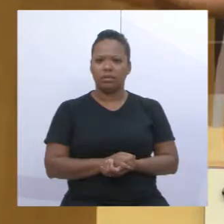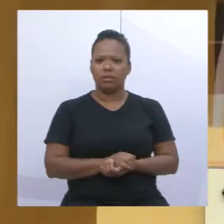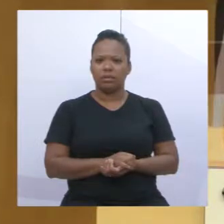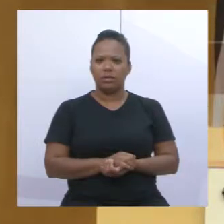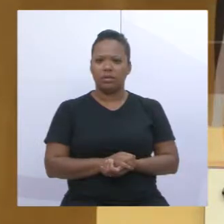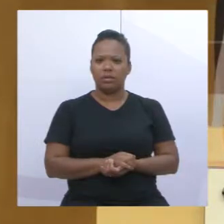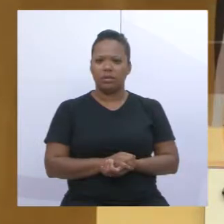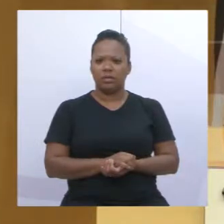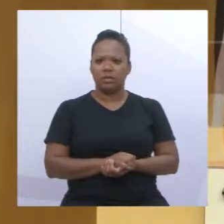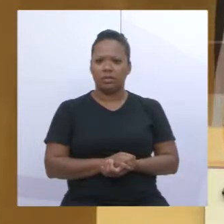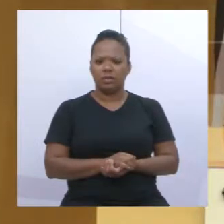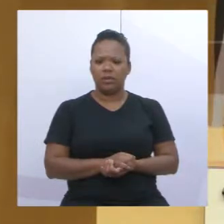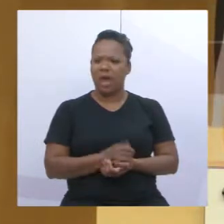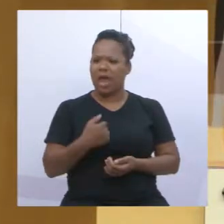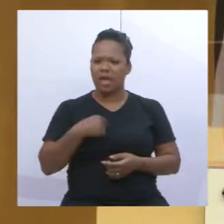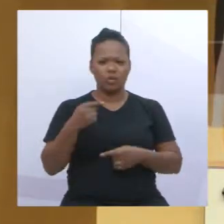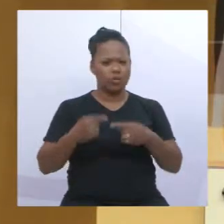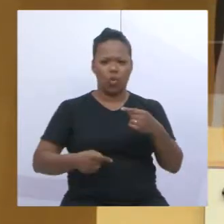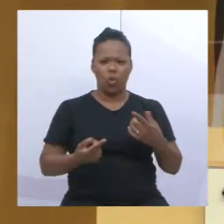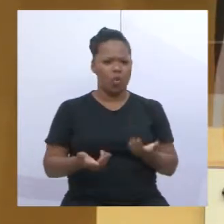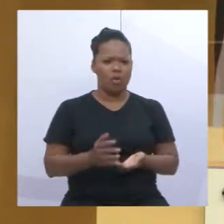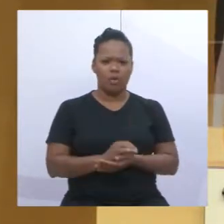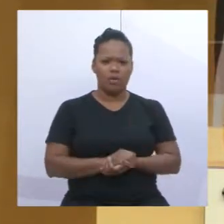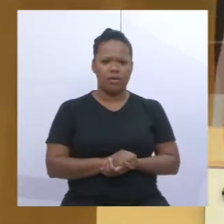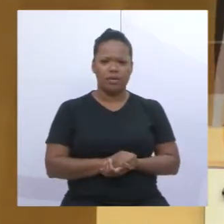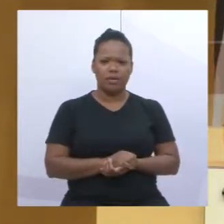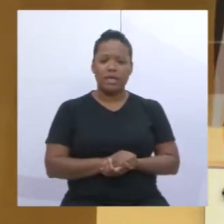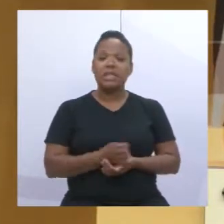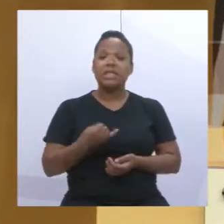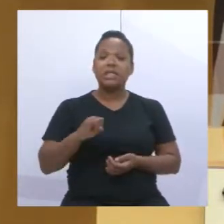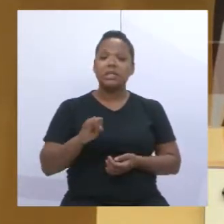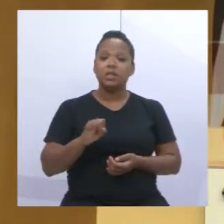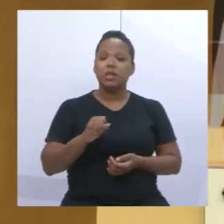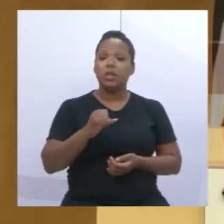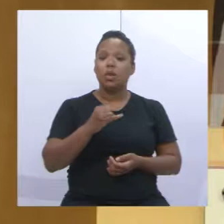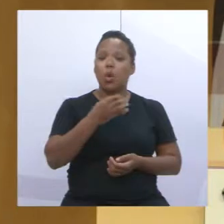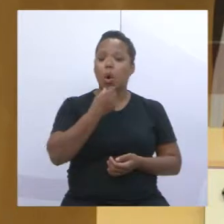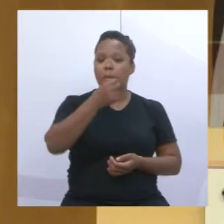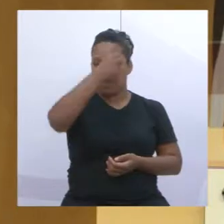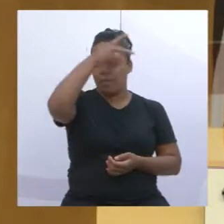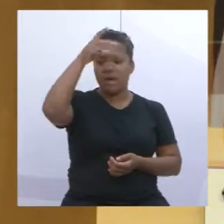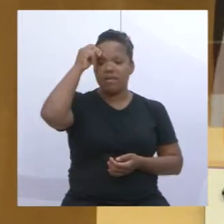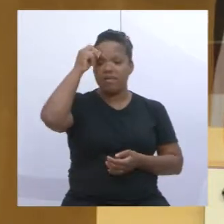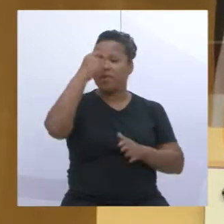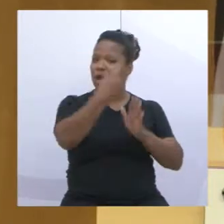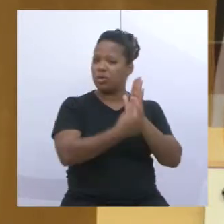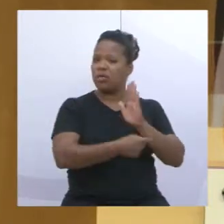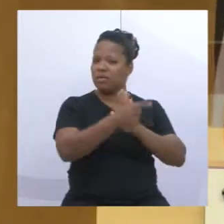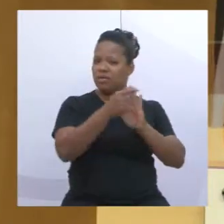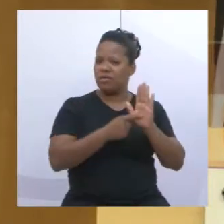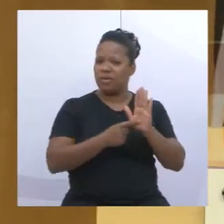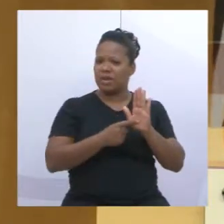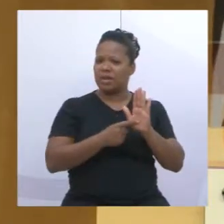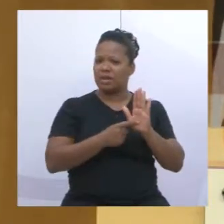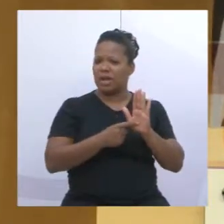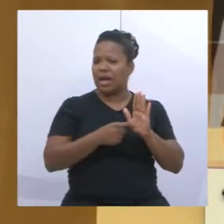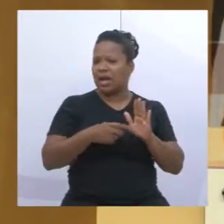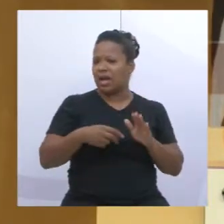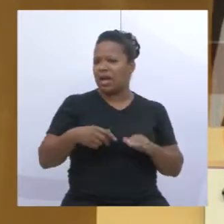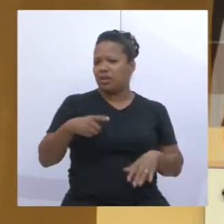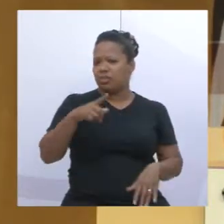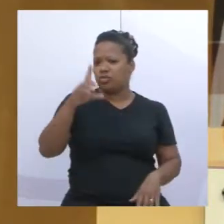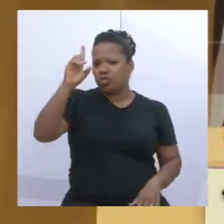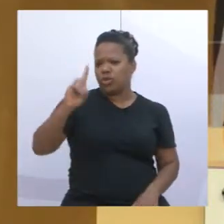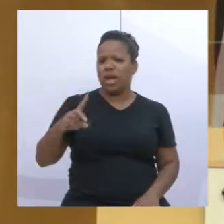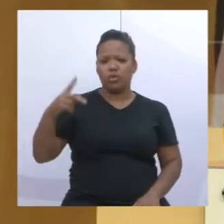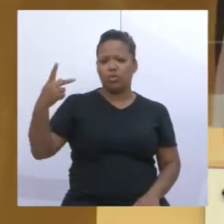Não dá, isso aí é inadmissível, eu acho assim. Se o prefeito vetou o projeto, ele tem as razões deles, mas essa casa aqui, eu